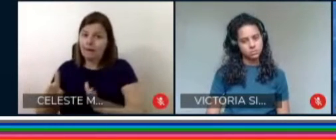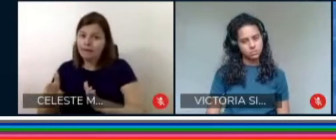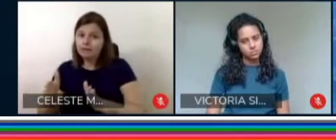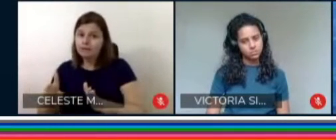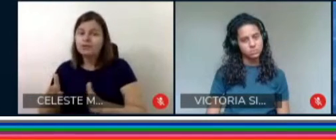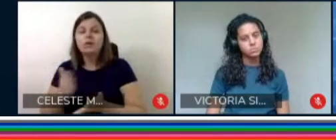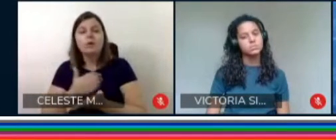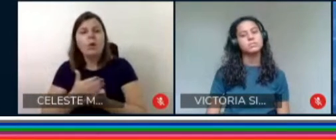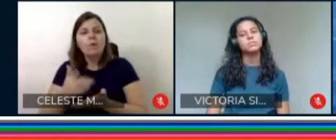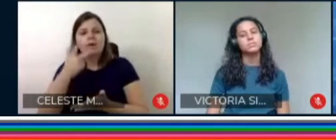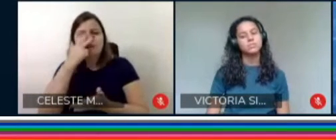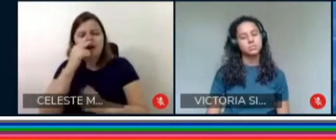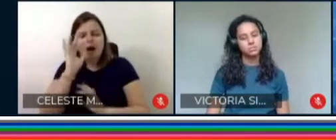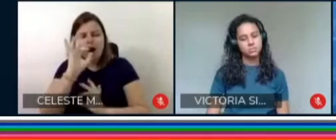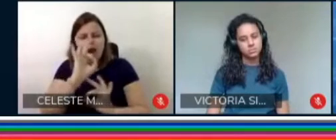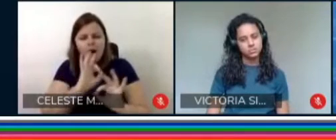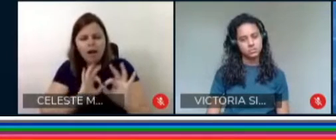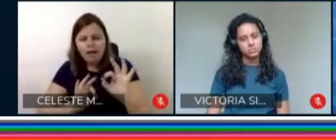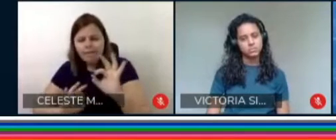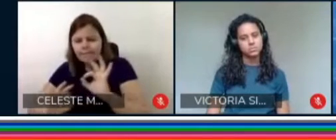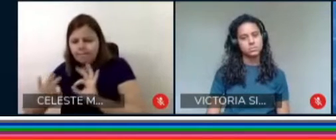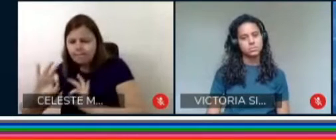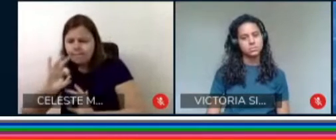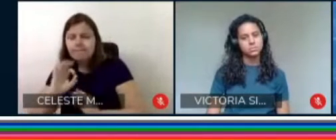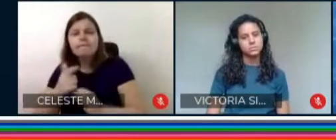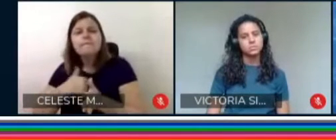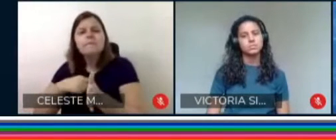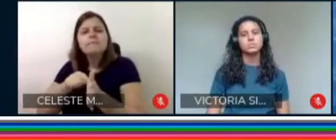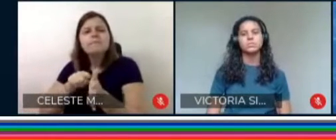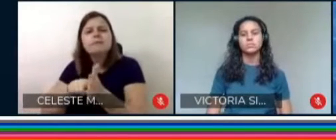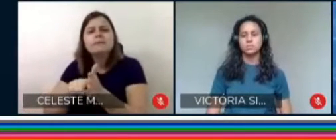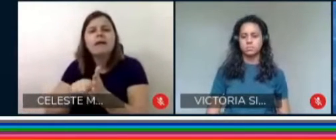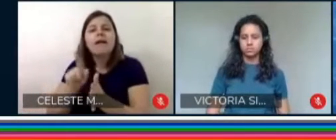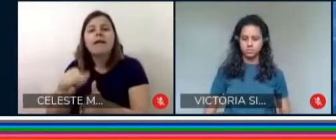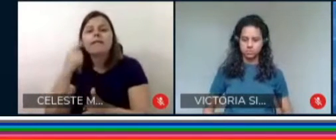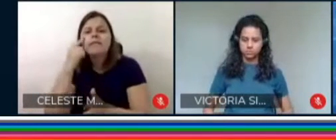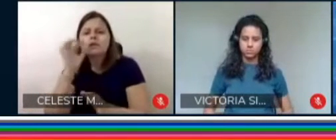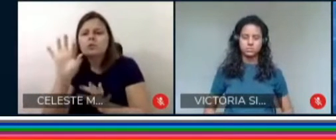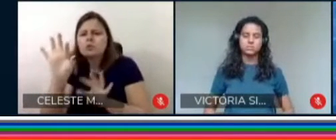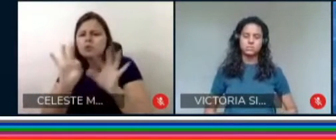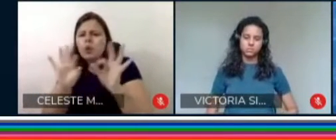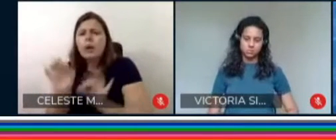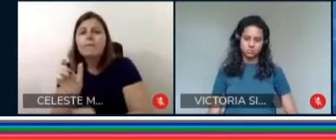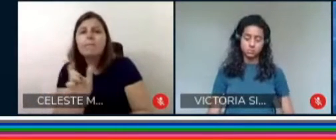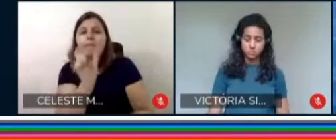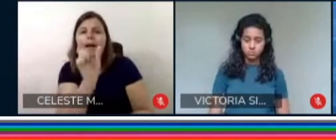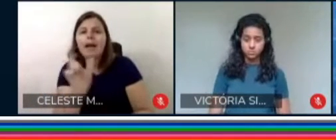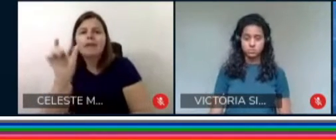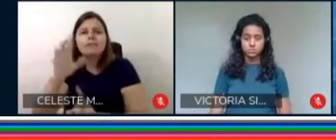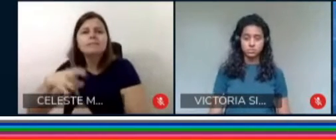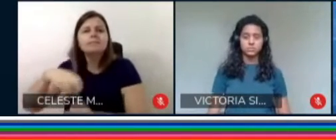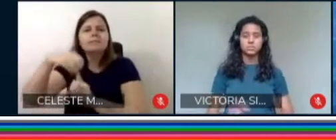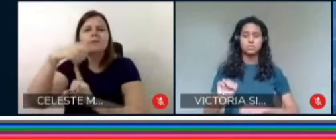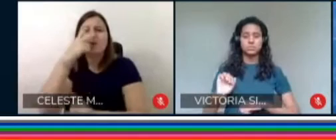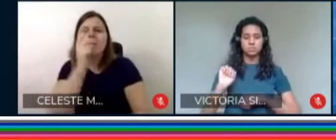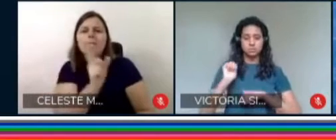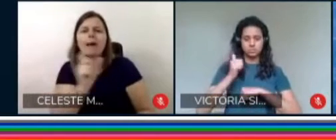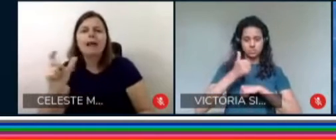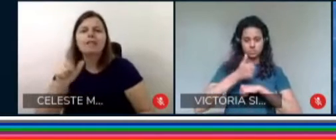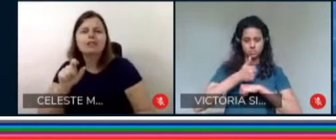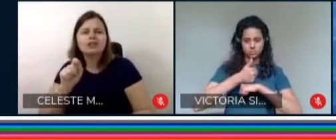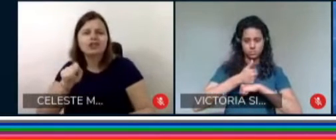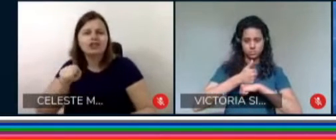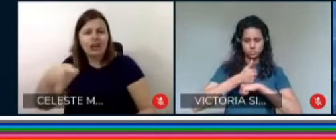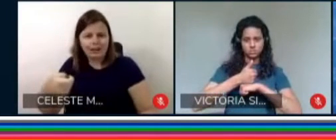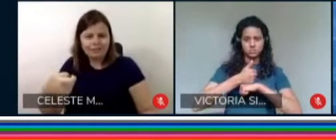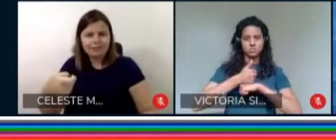a fazer o meu desenho de pesquisa, né? Que são quais são as palavras-chave que identificam trabalhos semelhantes. Mais alguém